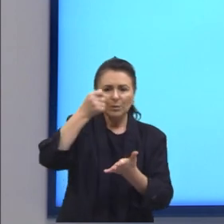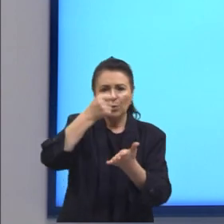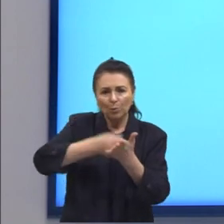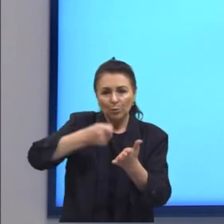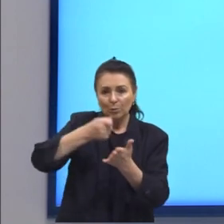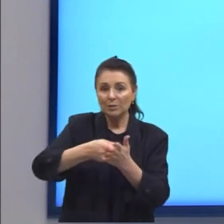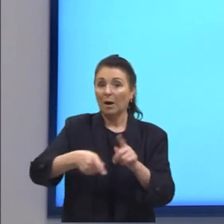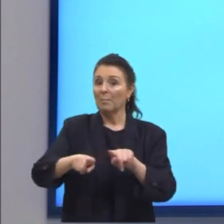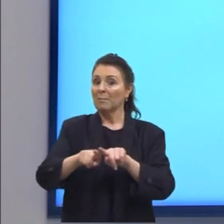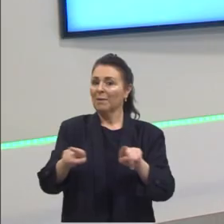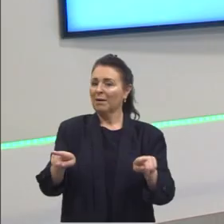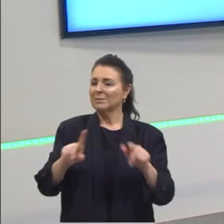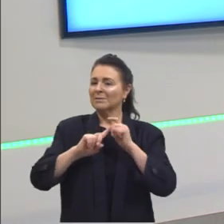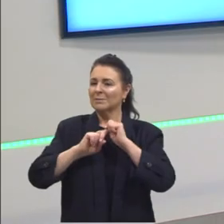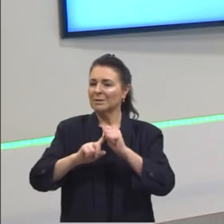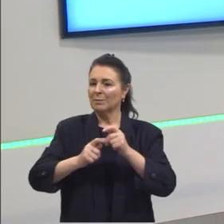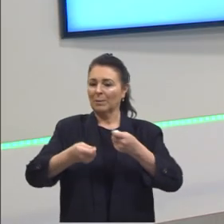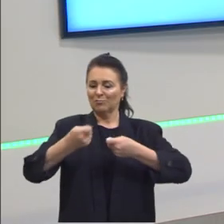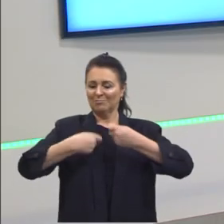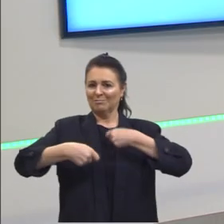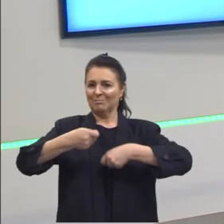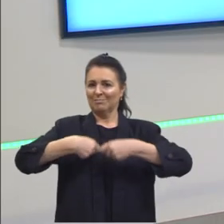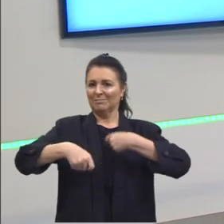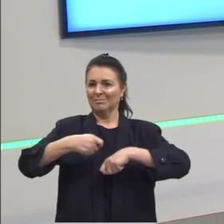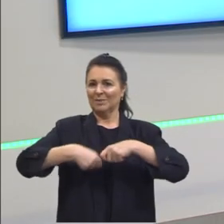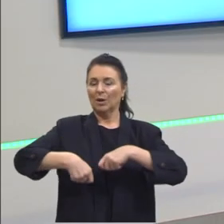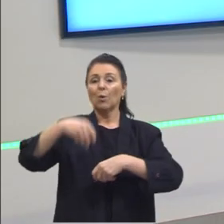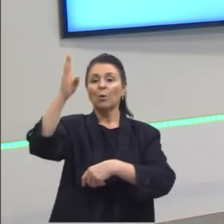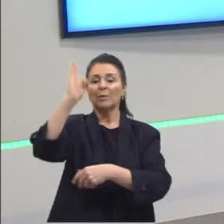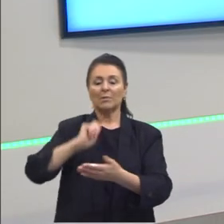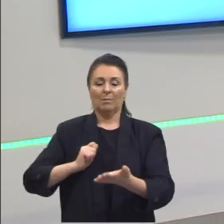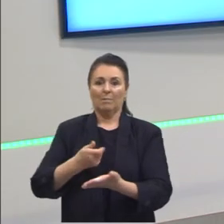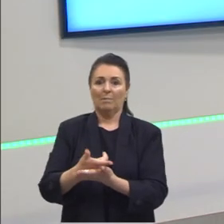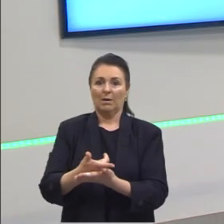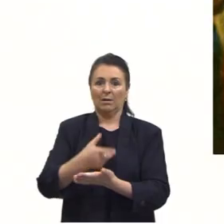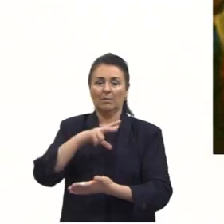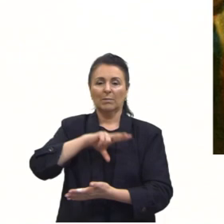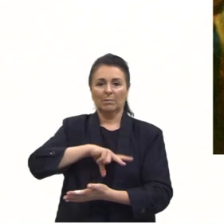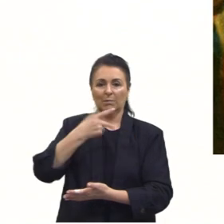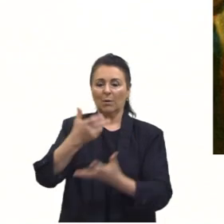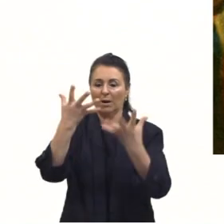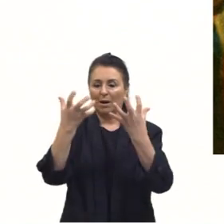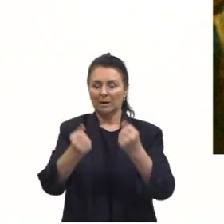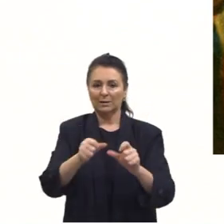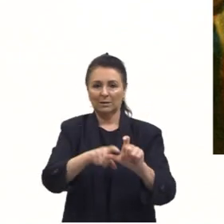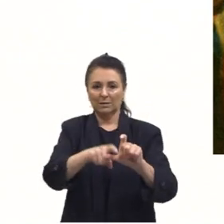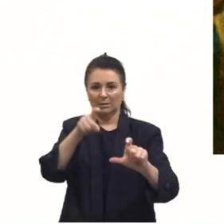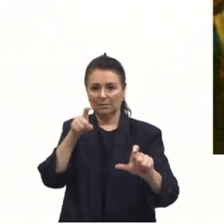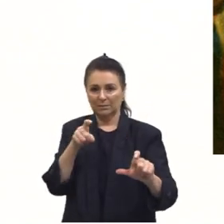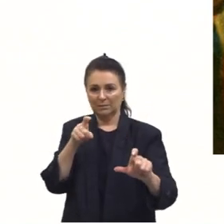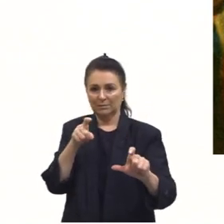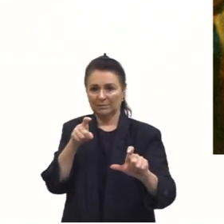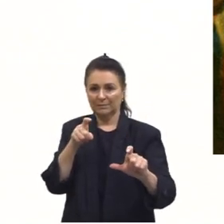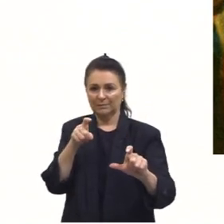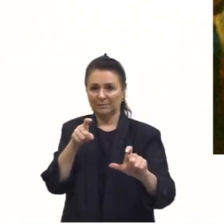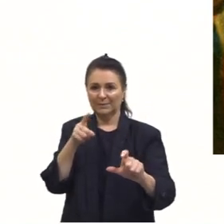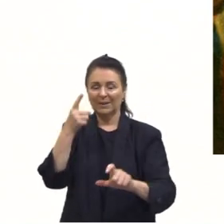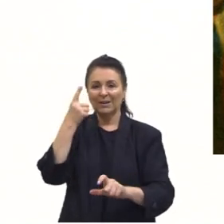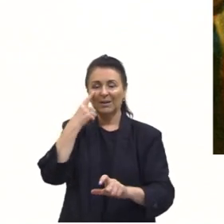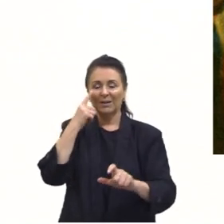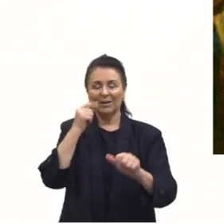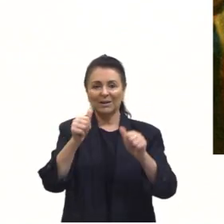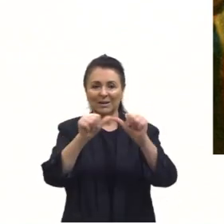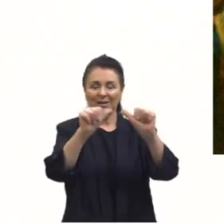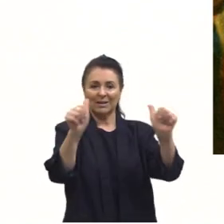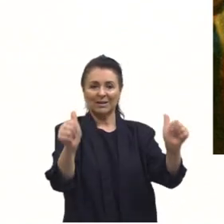foi negociando no fim o Brasil paga para Portugal reconhecer a independência brasileira aqui as